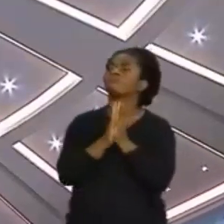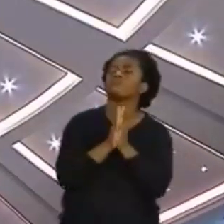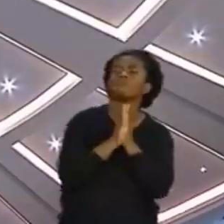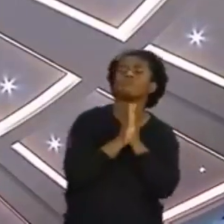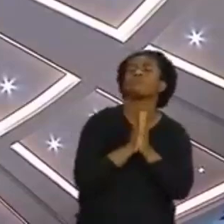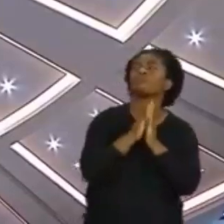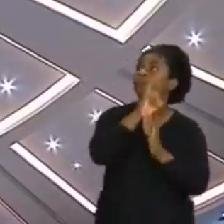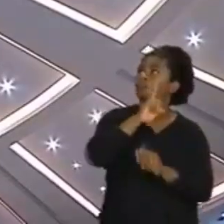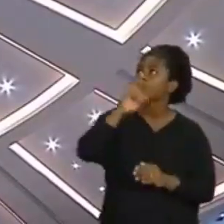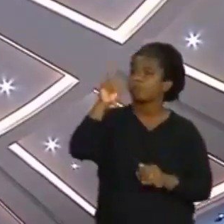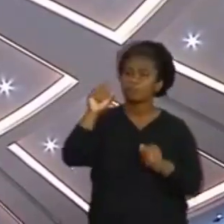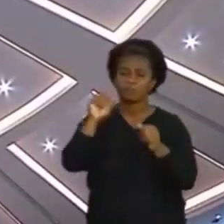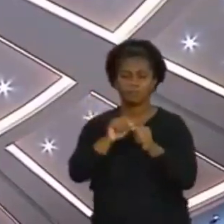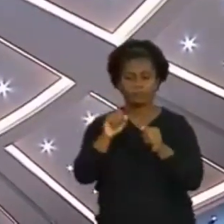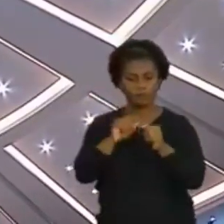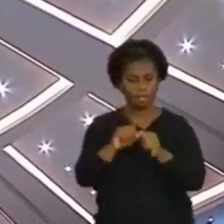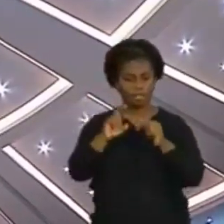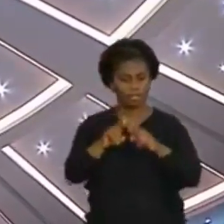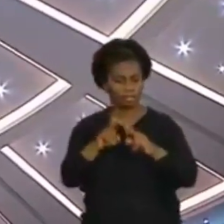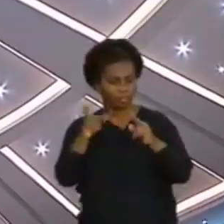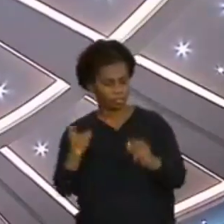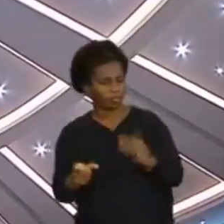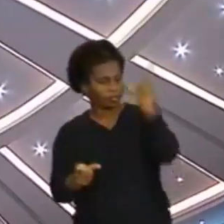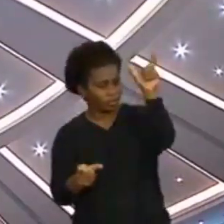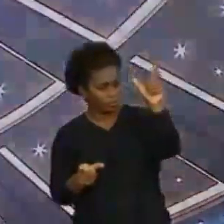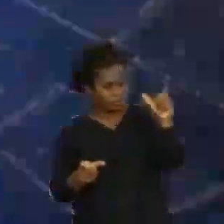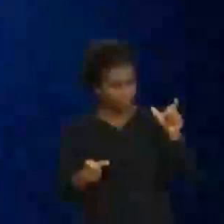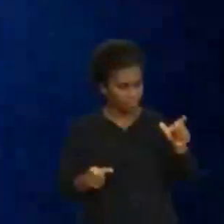diferença, Senhor,